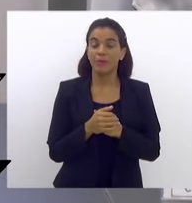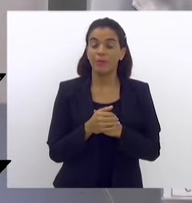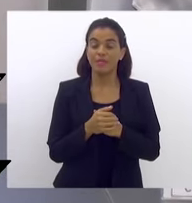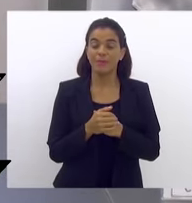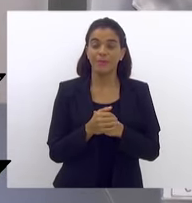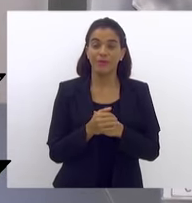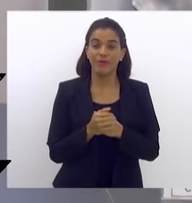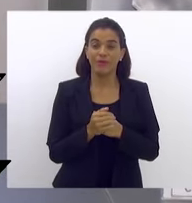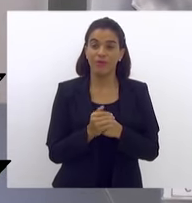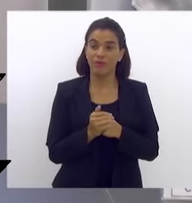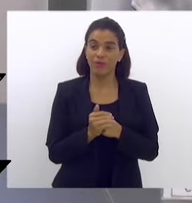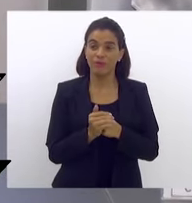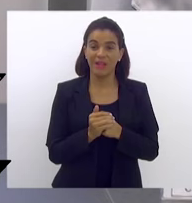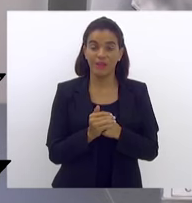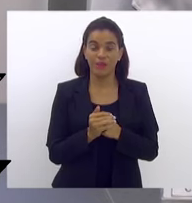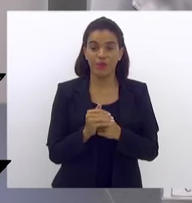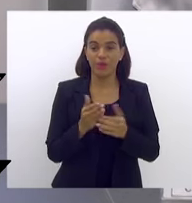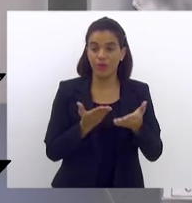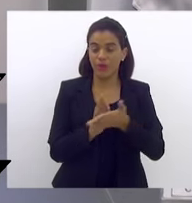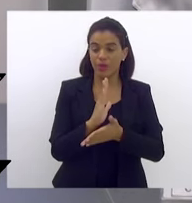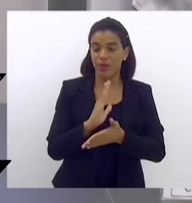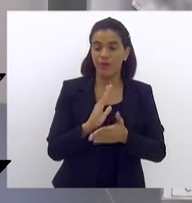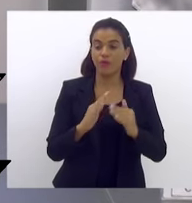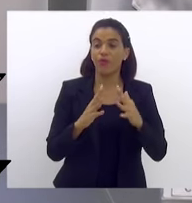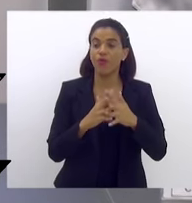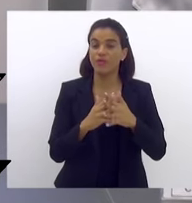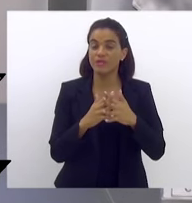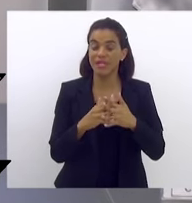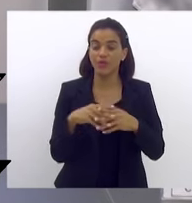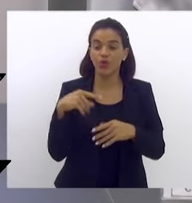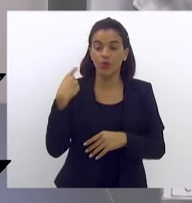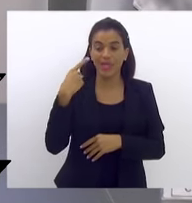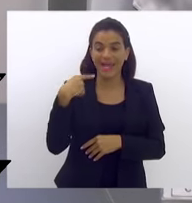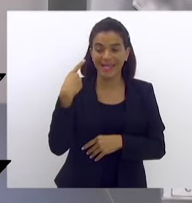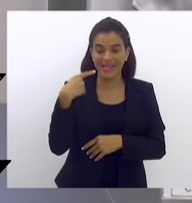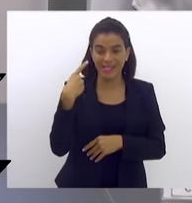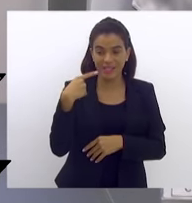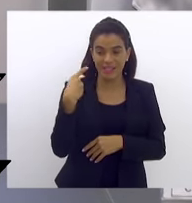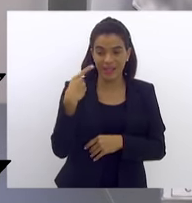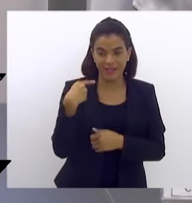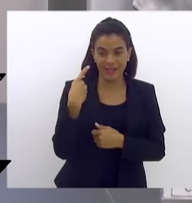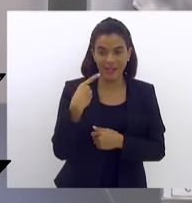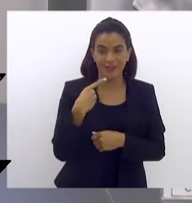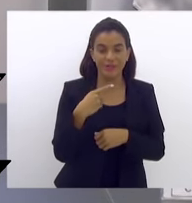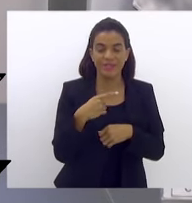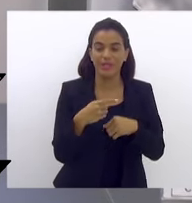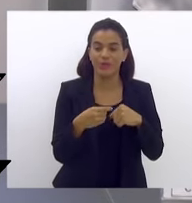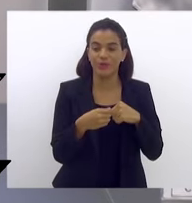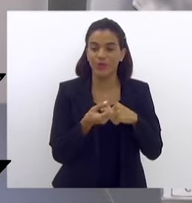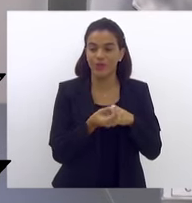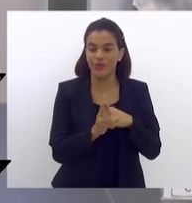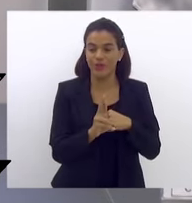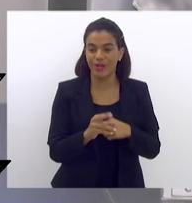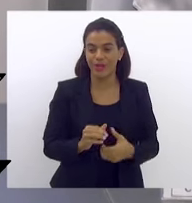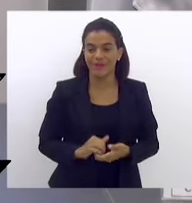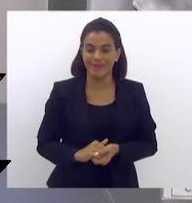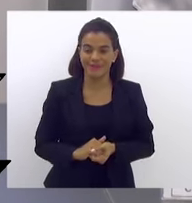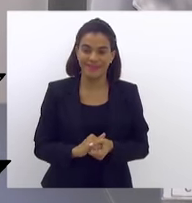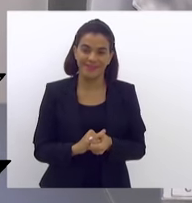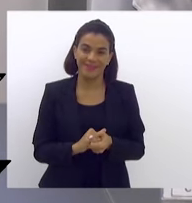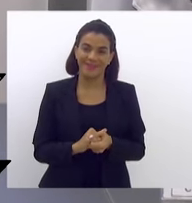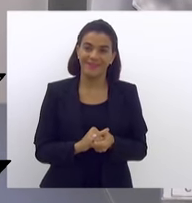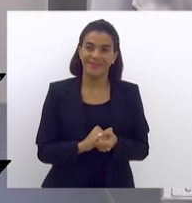senhores que aprovam permaneçam Como estão aprovado bloco de projeto relatoria Deputado Fred Pacheco tá aqui Assessoria Deputado Fred Pacheco falei com ele ainda H